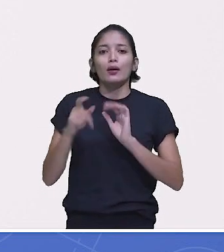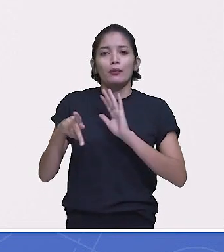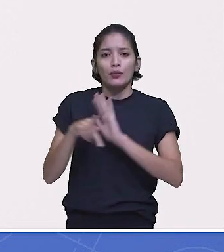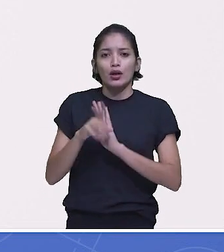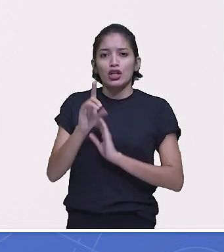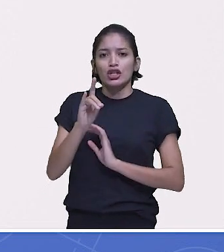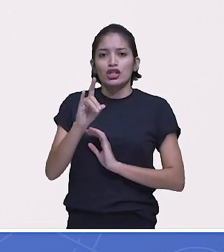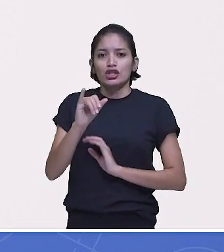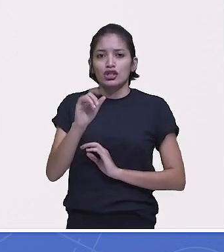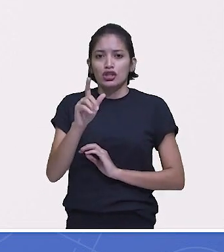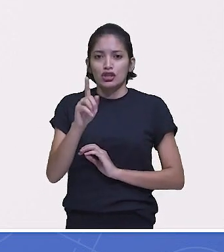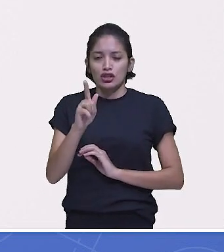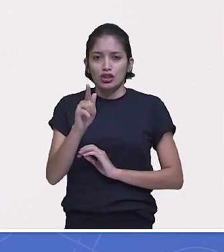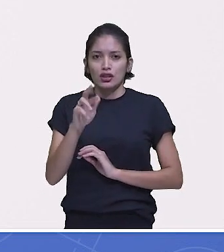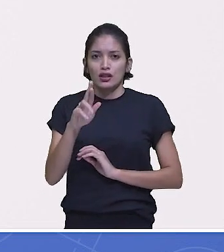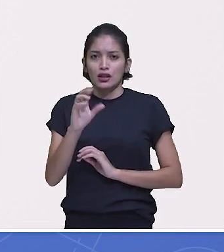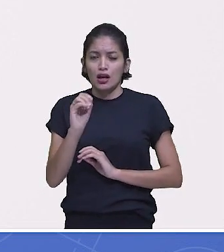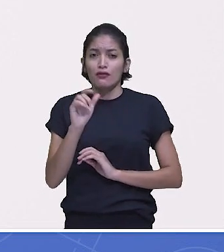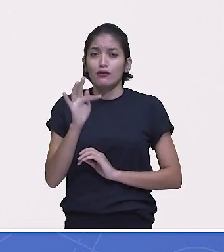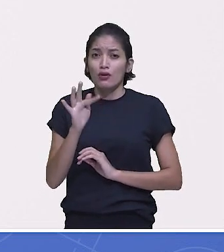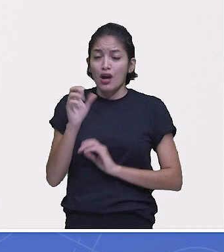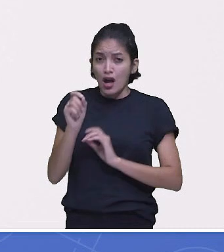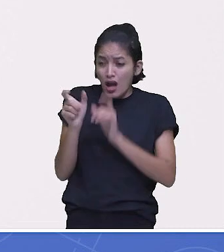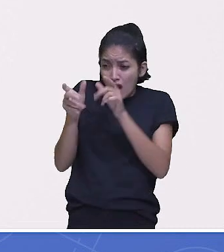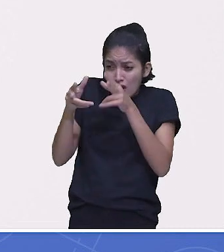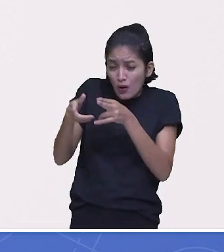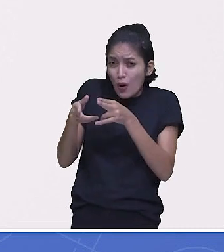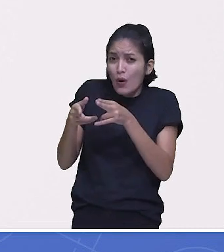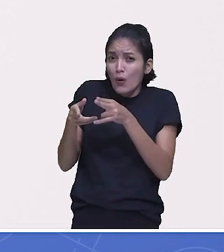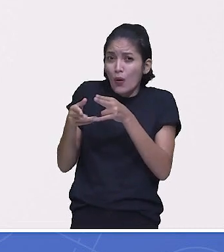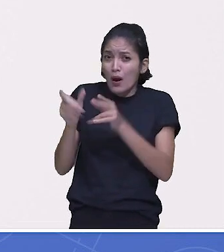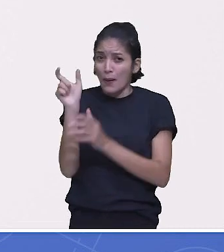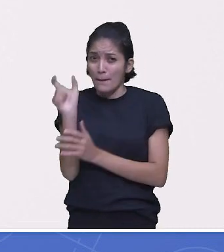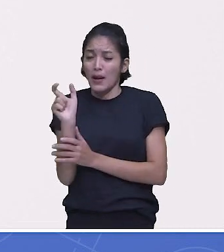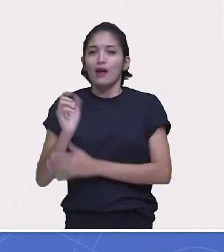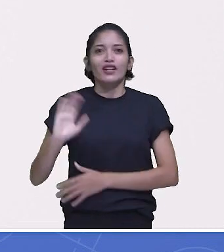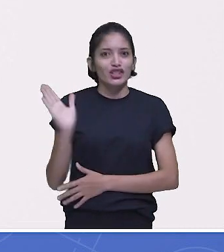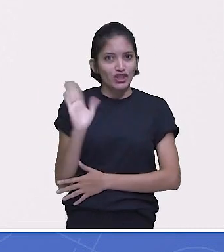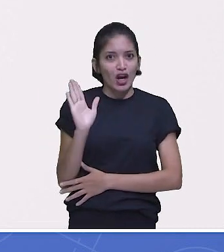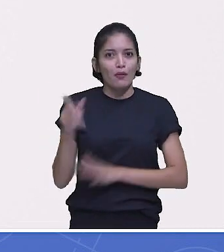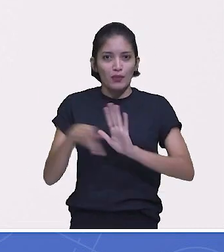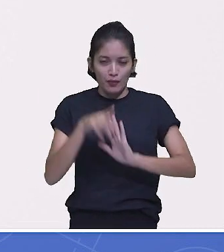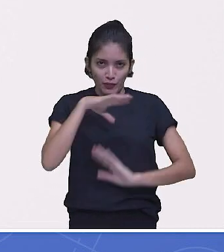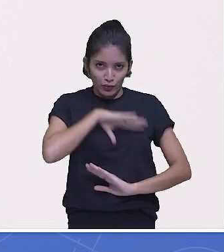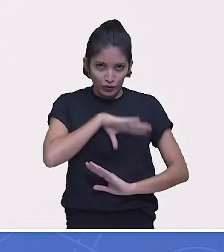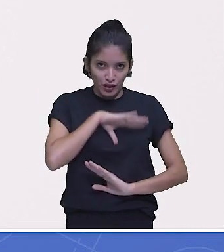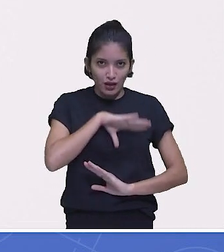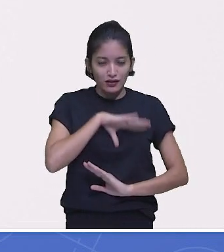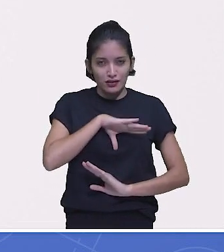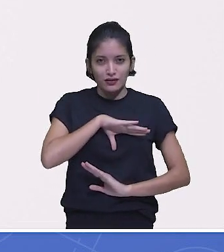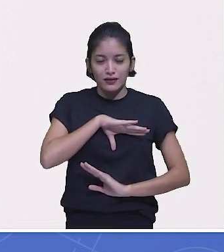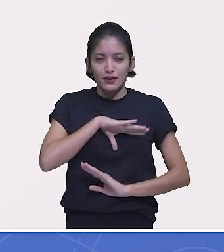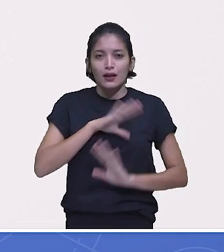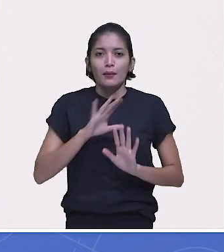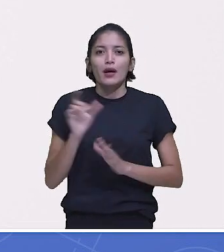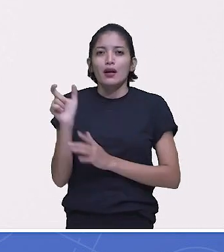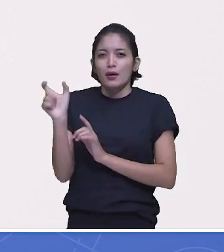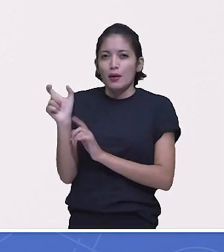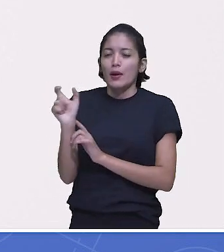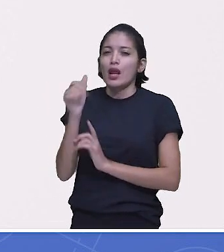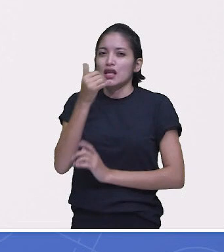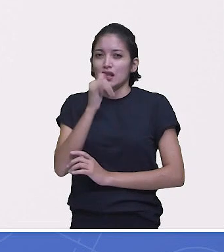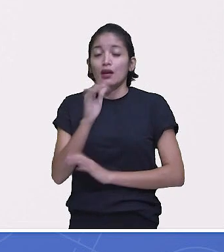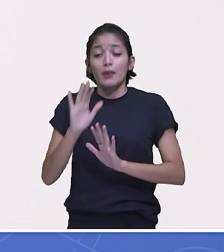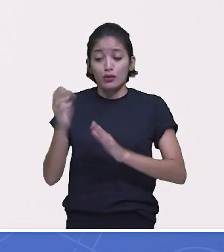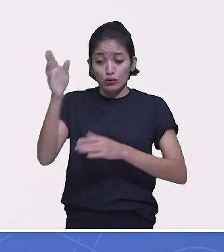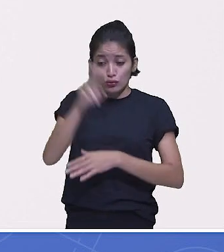é igual ao da palavra tchau na língua portuguesa. A palavra tchau vem do italiano, mas muito usada aqui no Brasil,